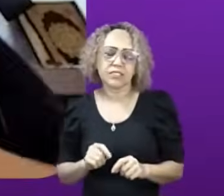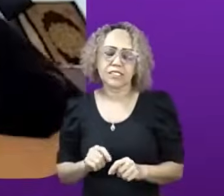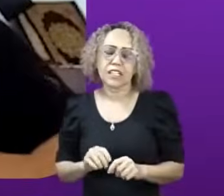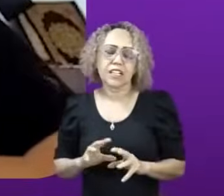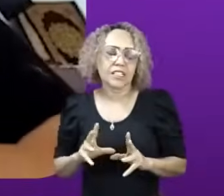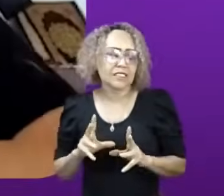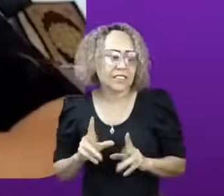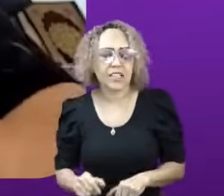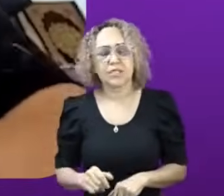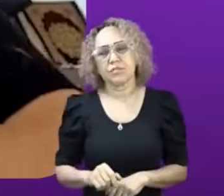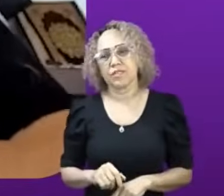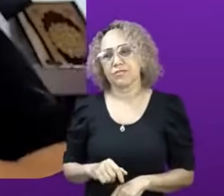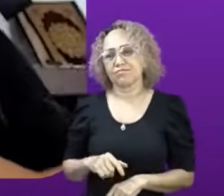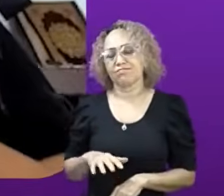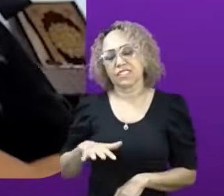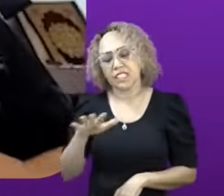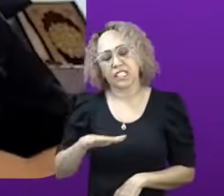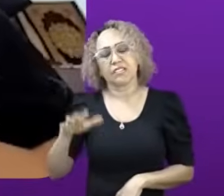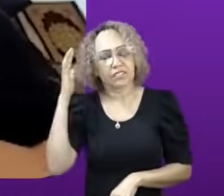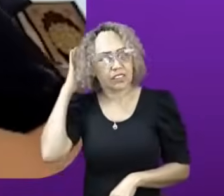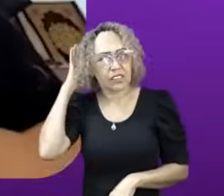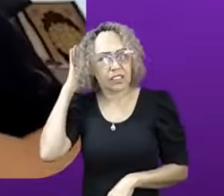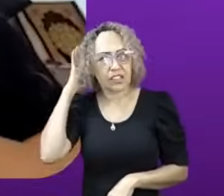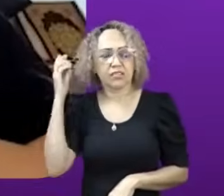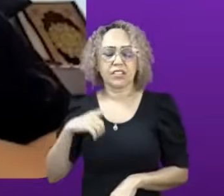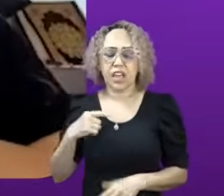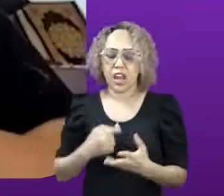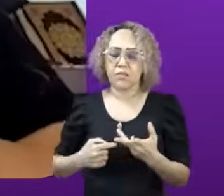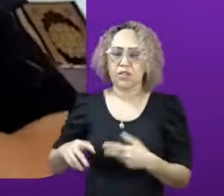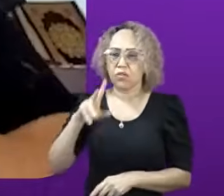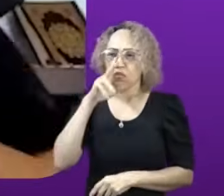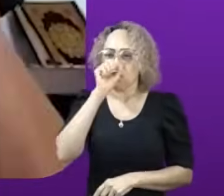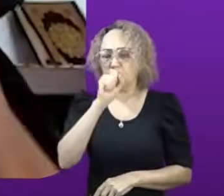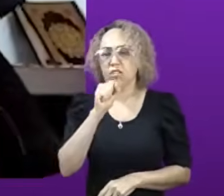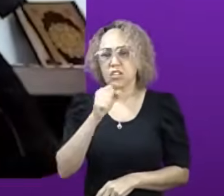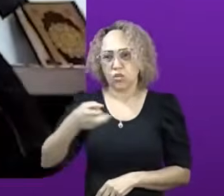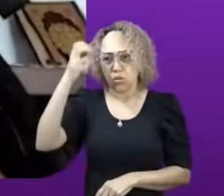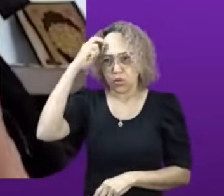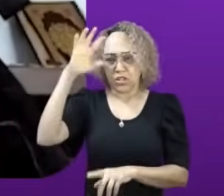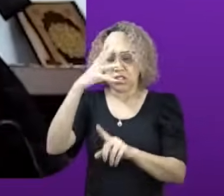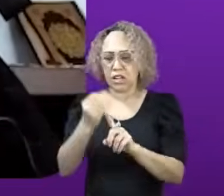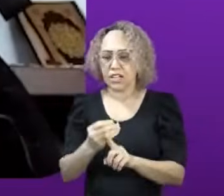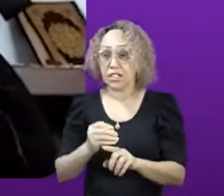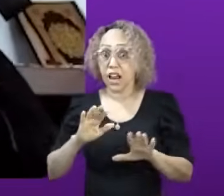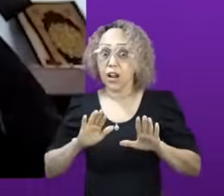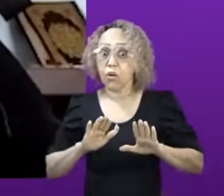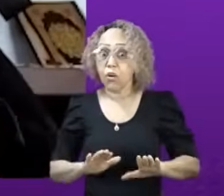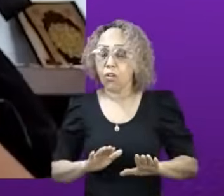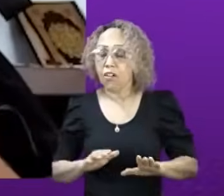muito fortes de cultura e arte. E nesse tempo que a gente vive, onde cada pessoa tem uma câmera no